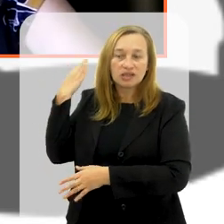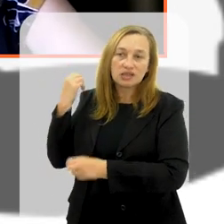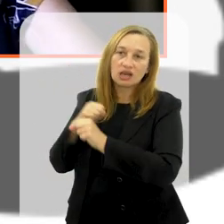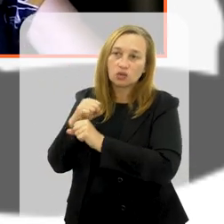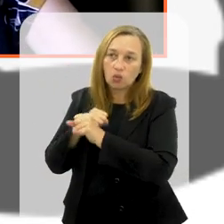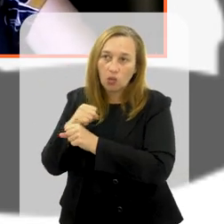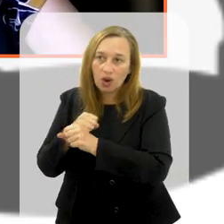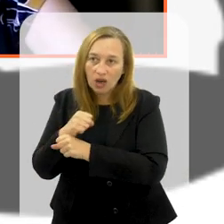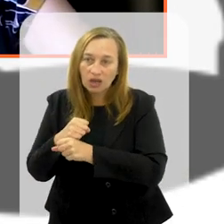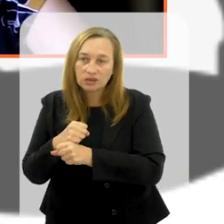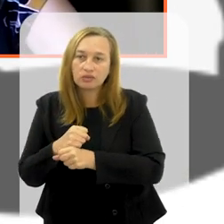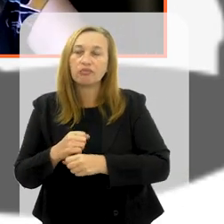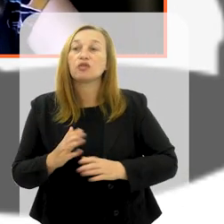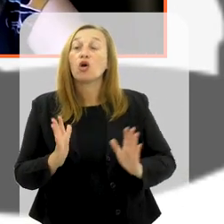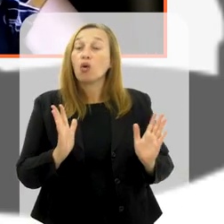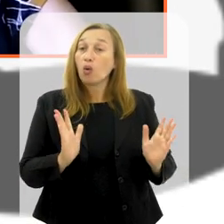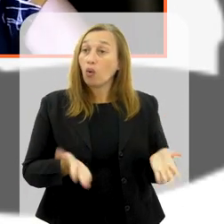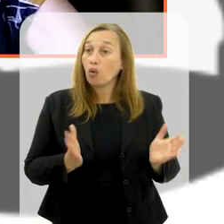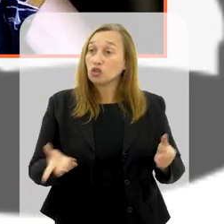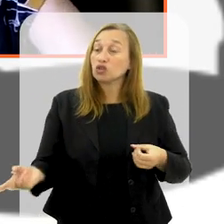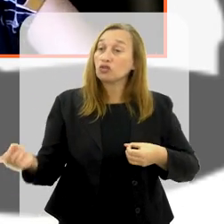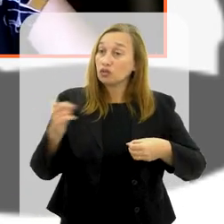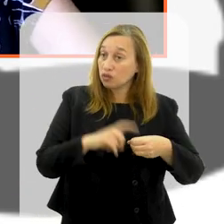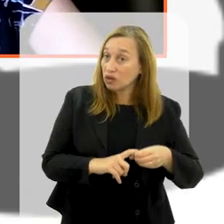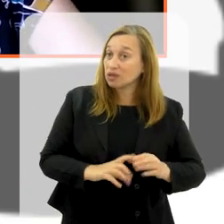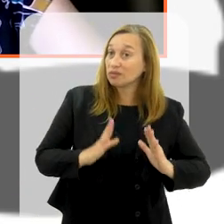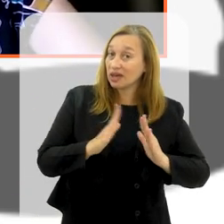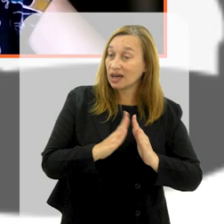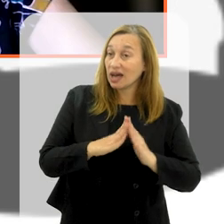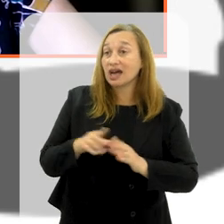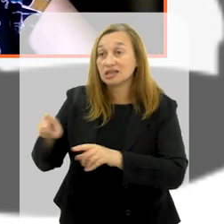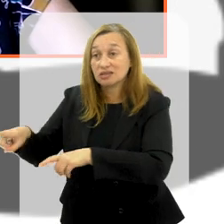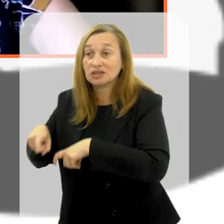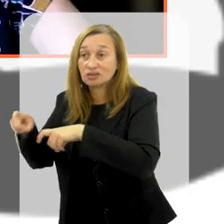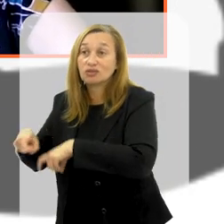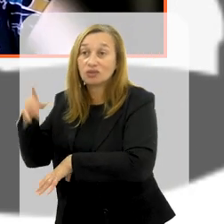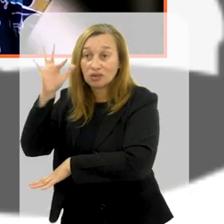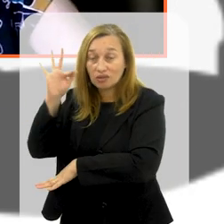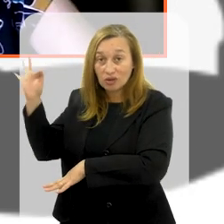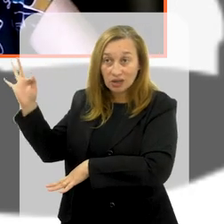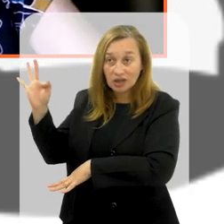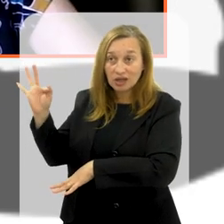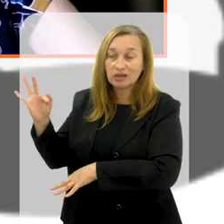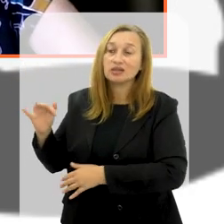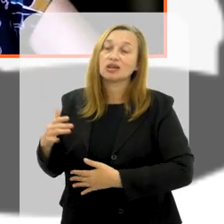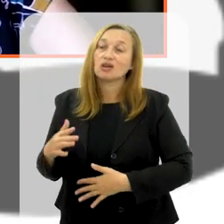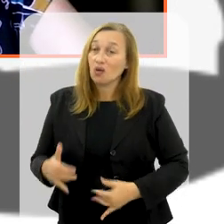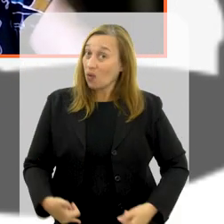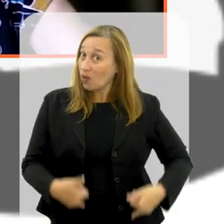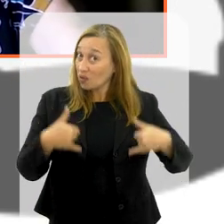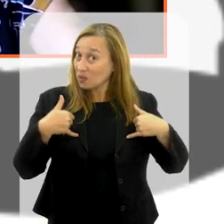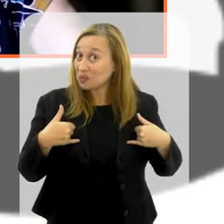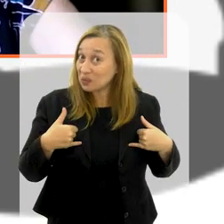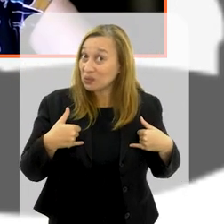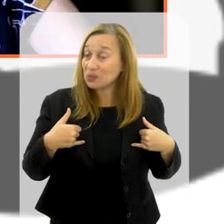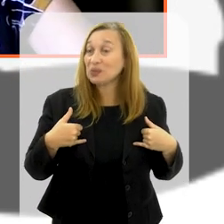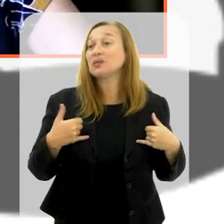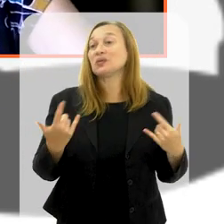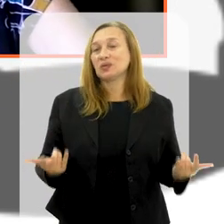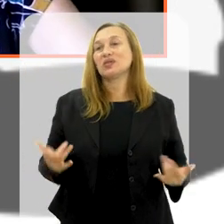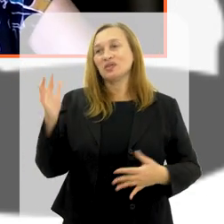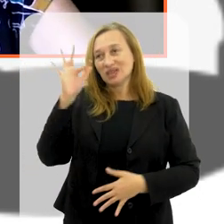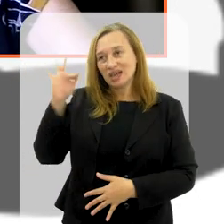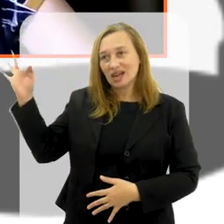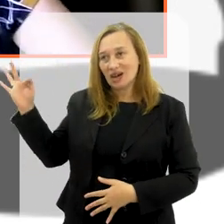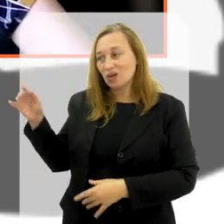eu ainda estava com uma licença da Federal Rural. Hoje volto à minha casa com muito orgulho da Universidade Pública Brasileira, um orgulho estar na